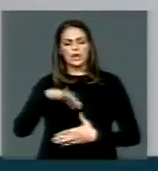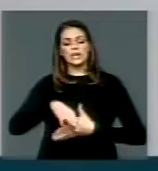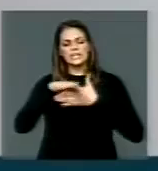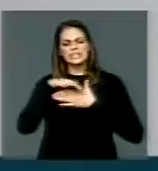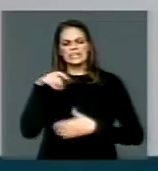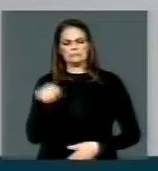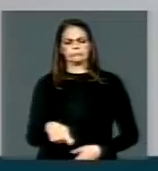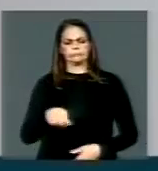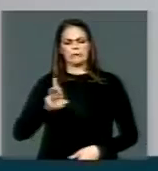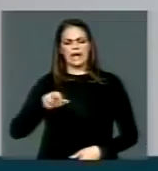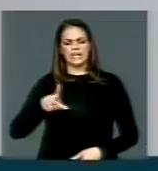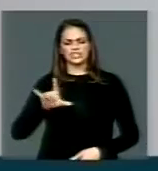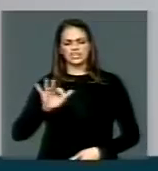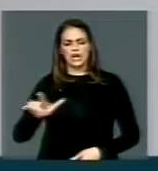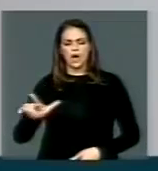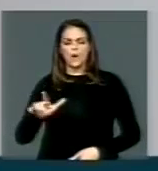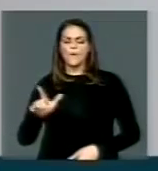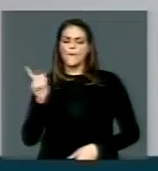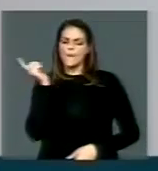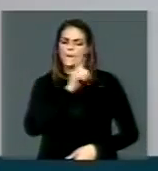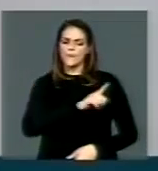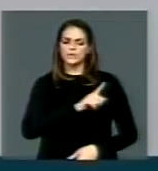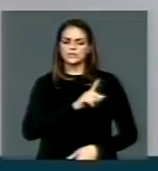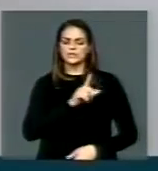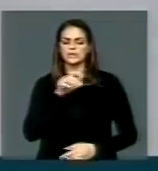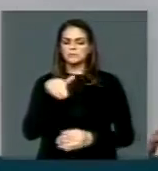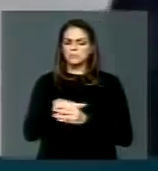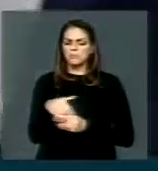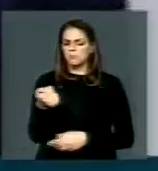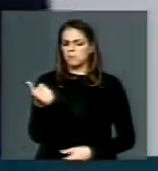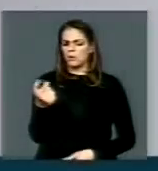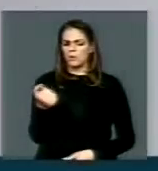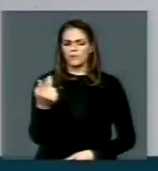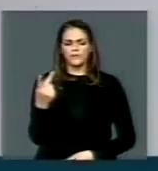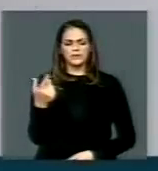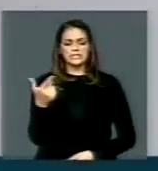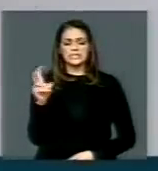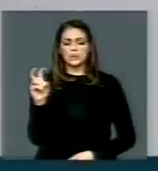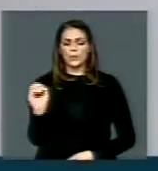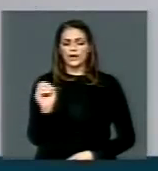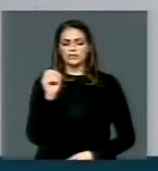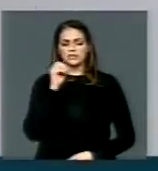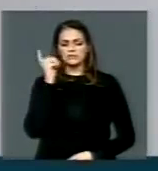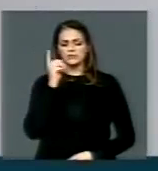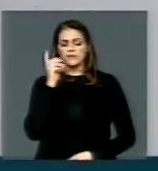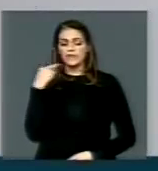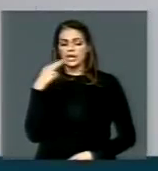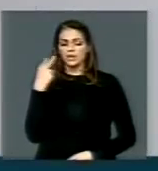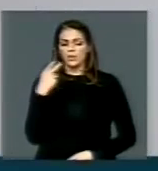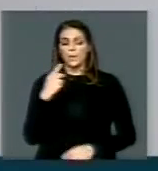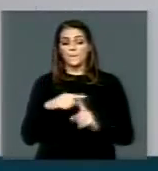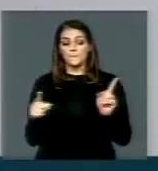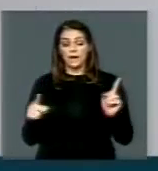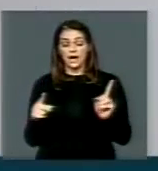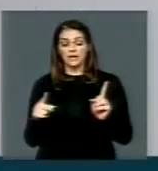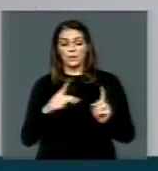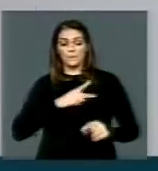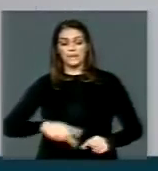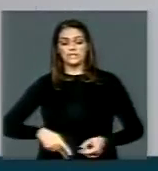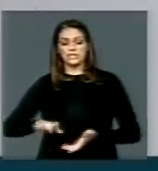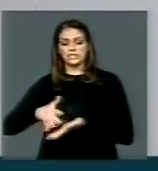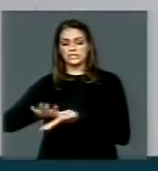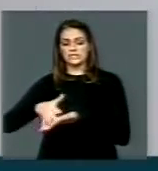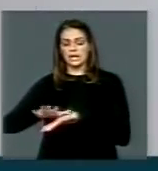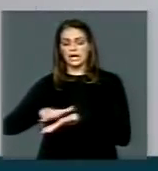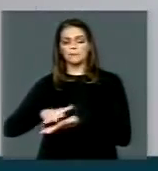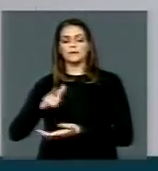radical chegava na eleição, não tinha 50 votos para vereador. No entanto, o presidente da escola de samba tinha 1.500,